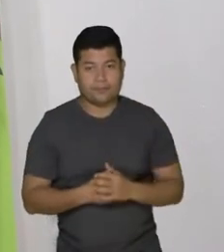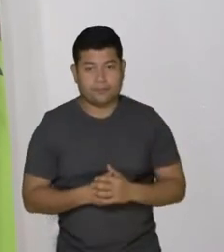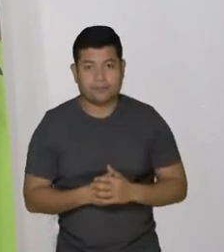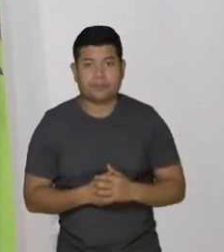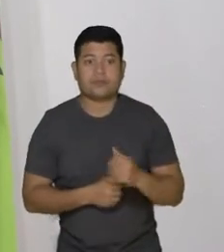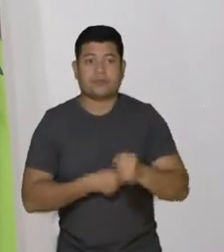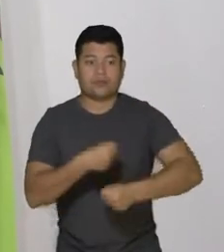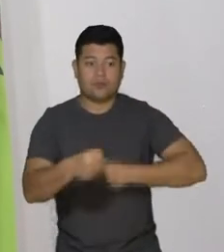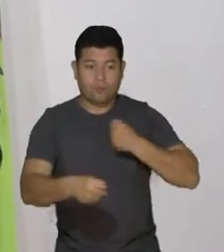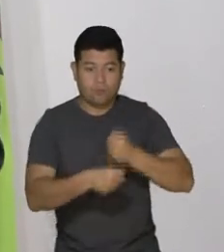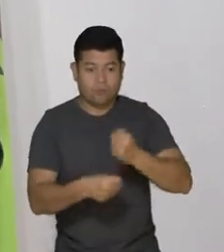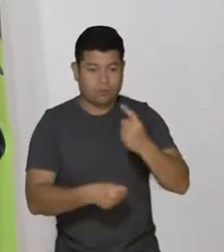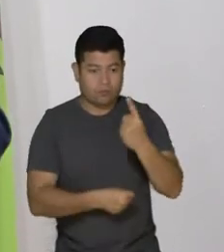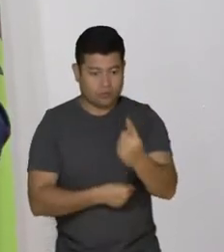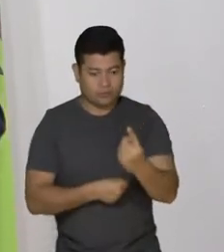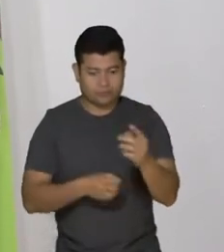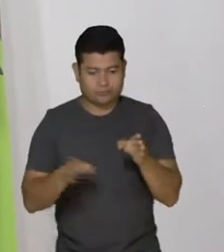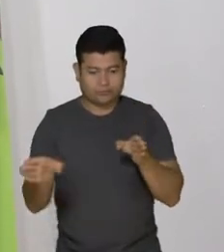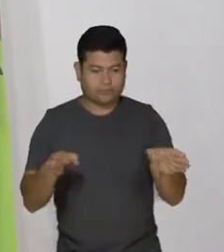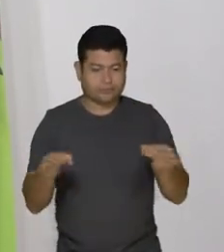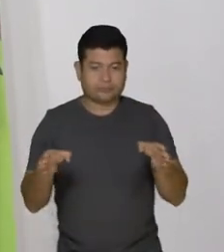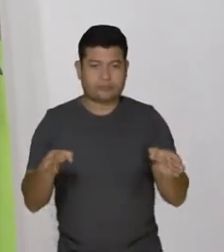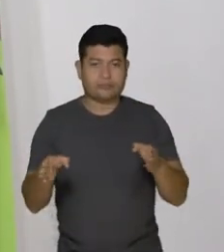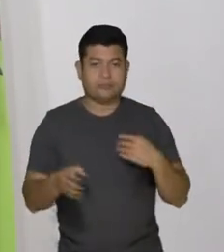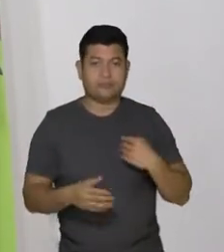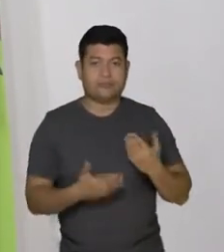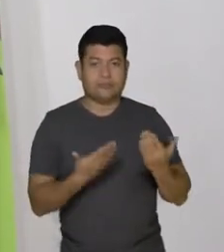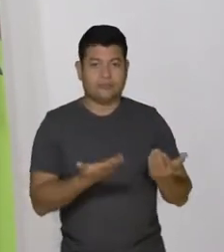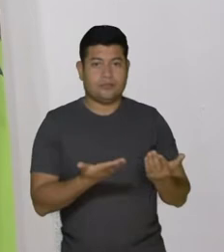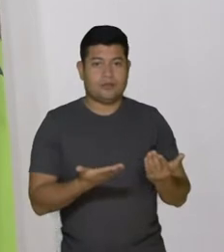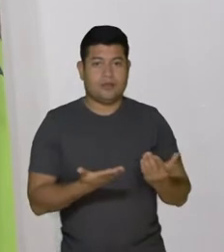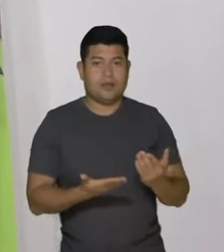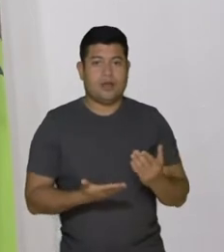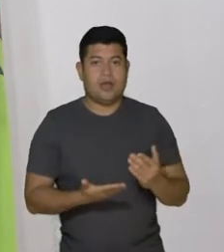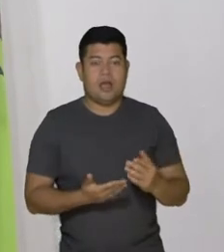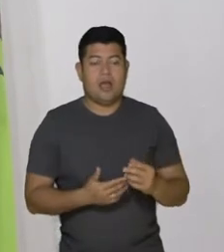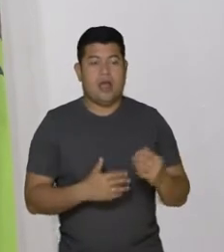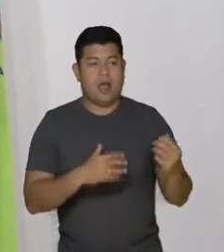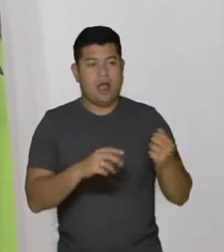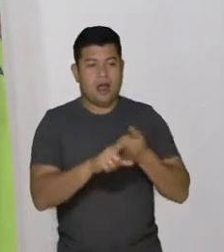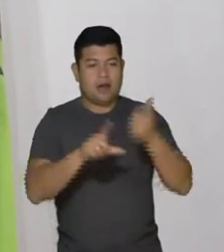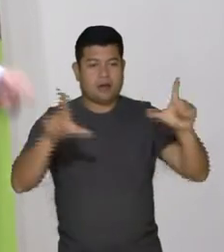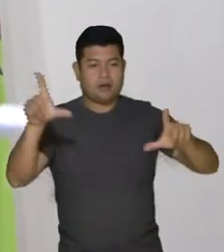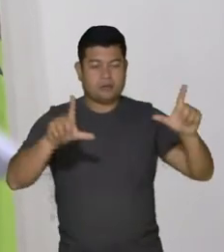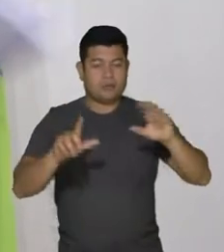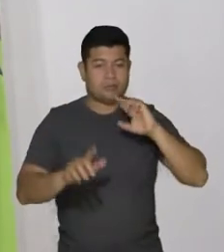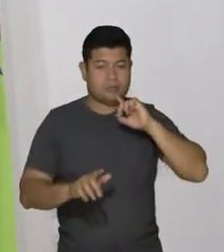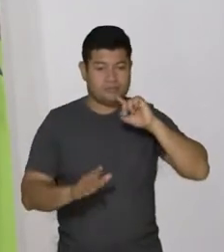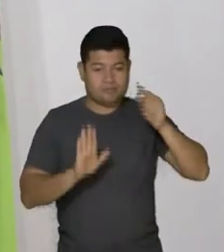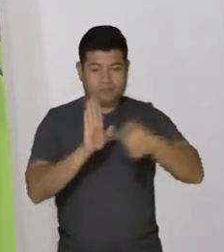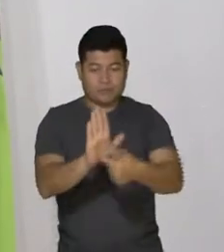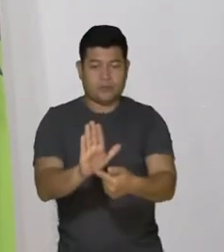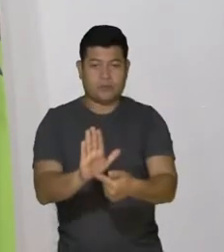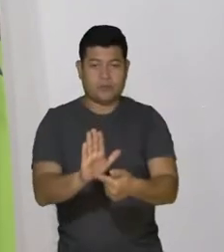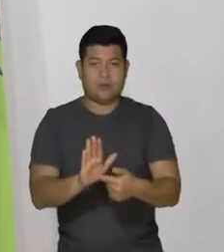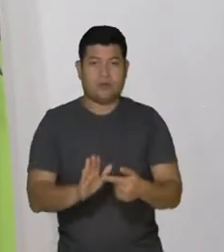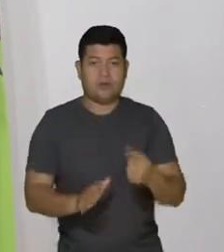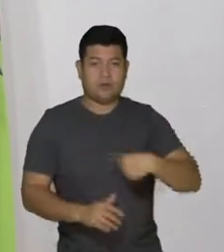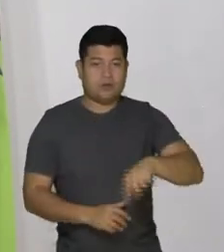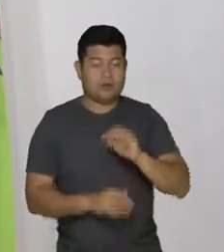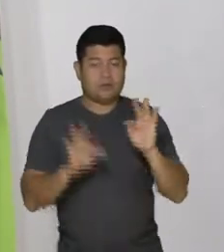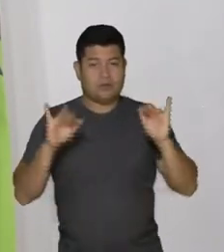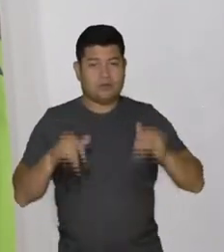depois a imprensa denunciou jornal ND denunciou nós trouxemos aqui e para finalizar